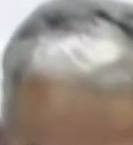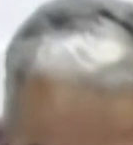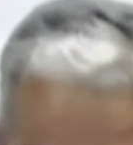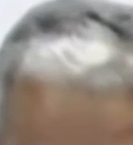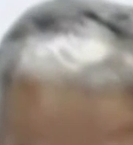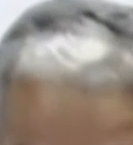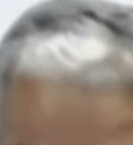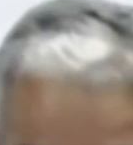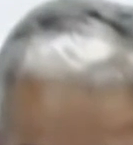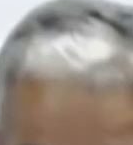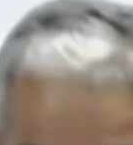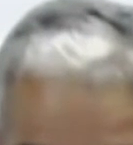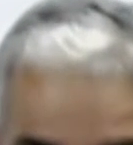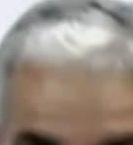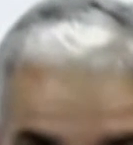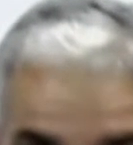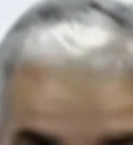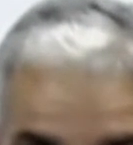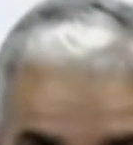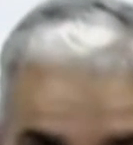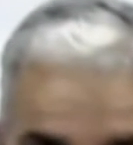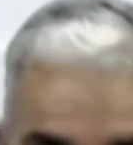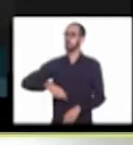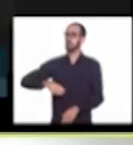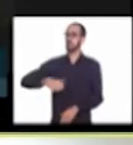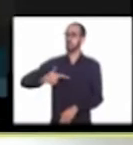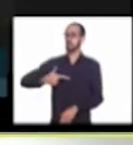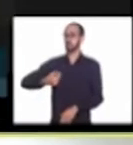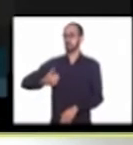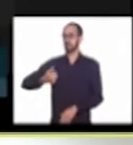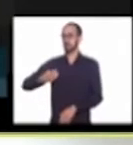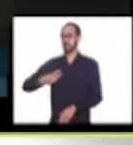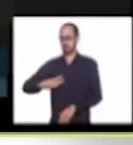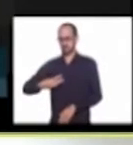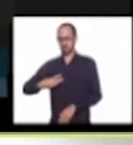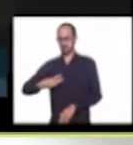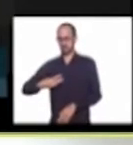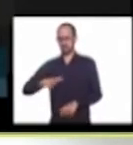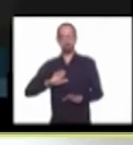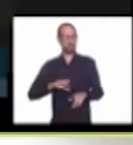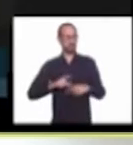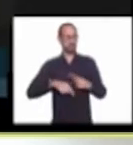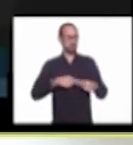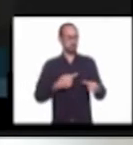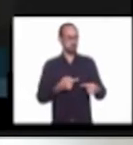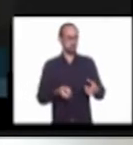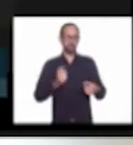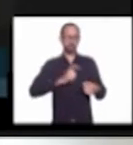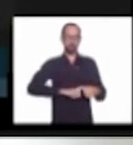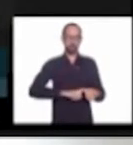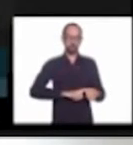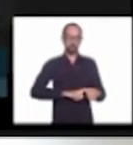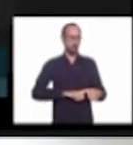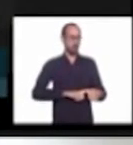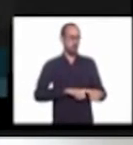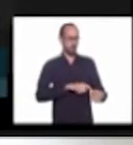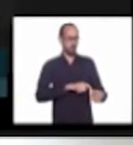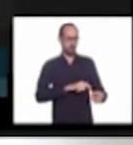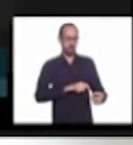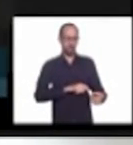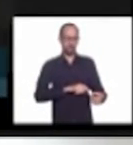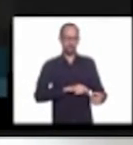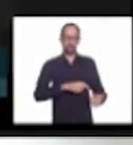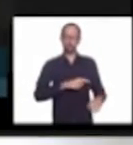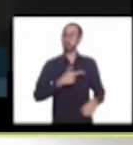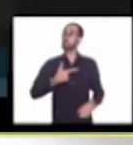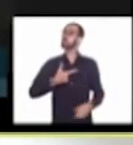a Petrobras e o Instituto Brasileiro do Petróleo para discutir investimentos no estado do Rio. O parlamentar